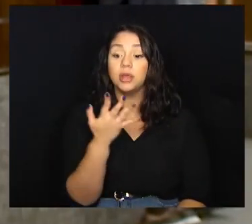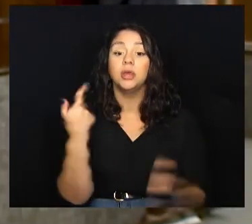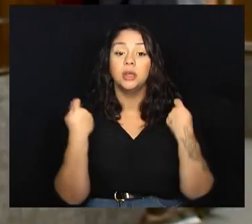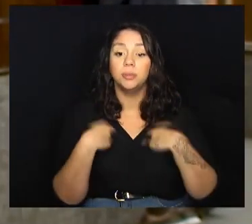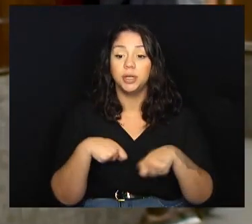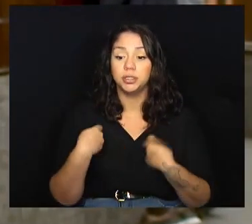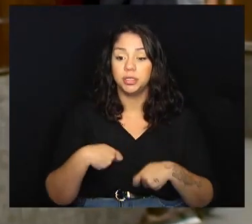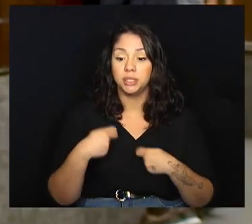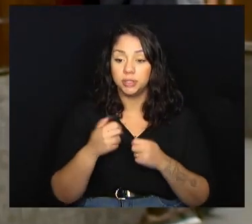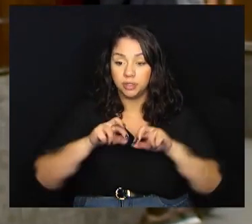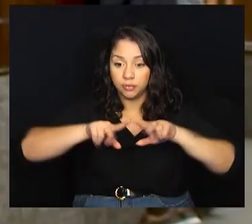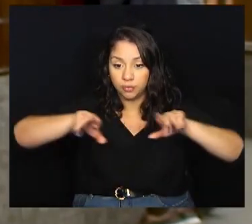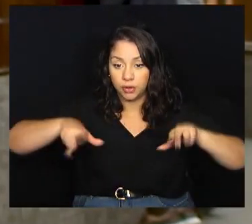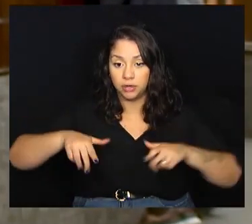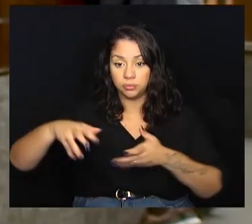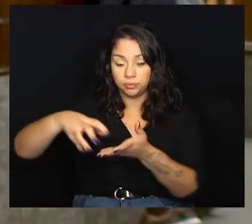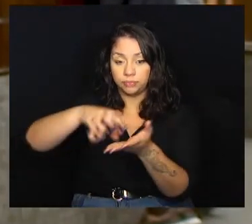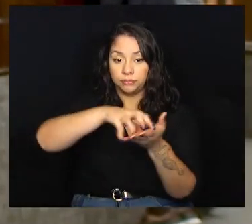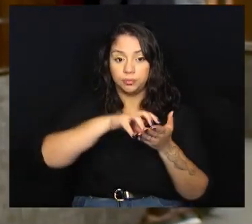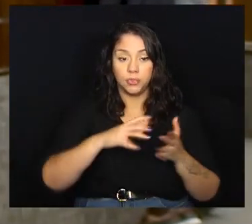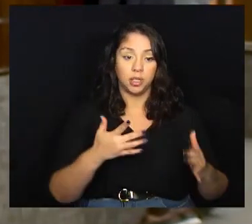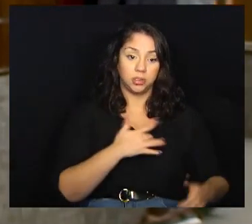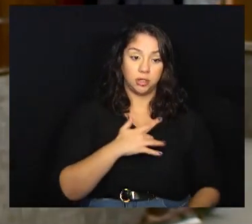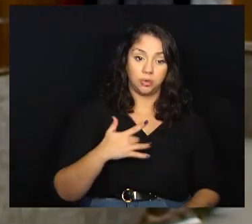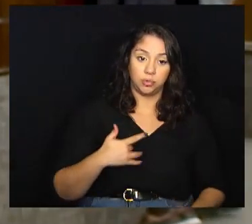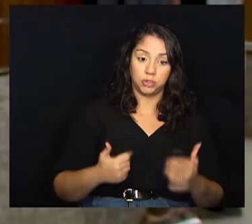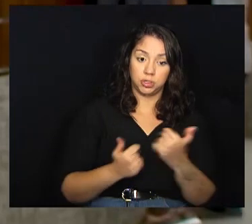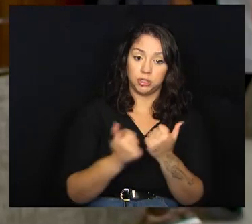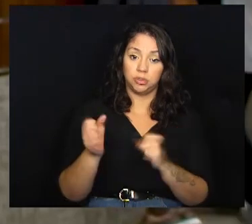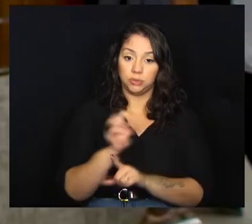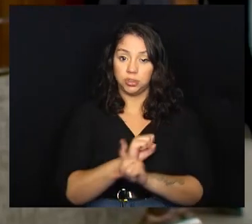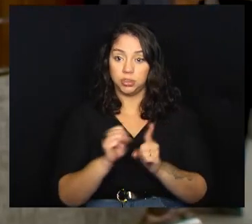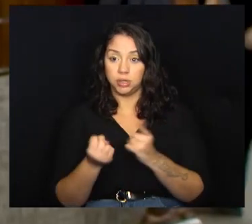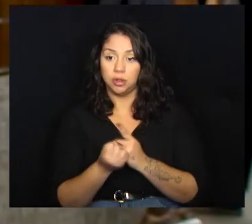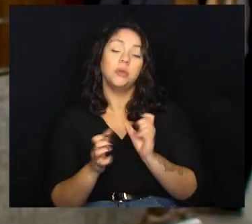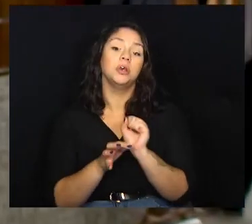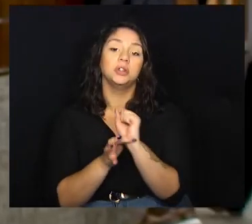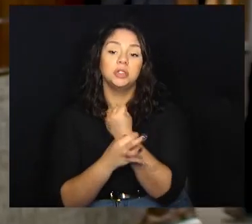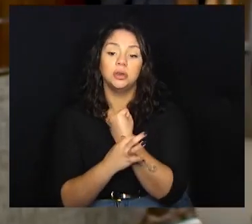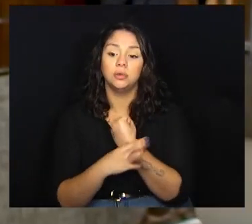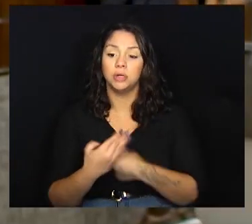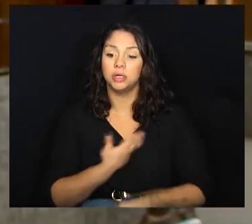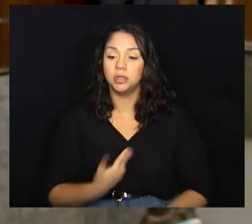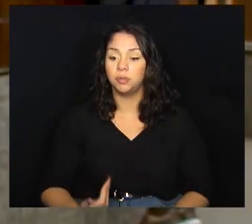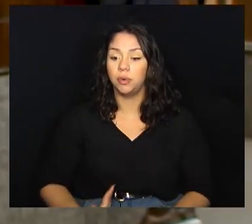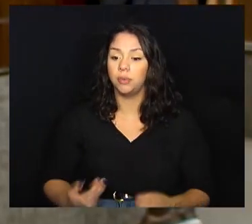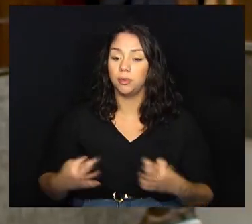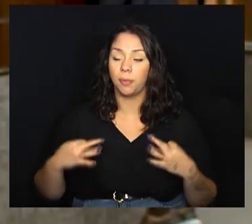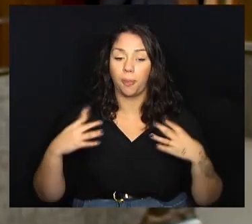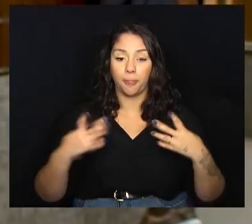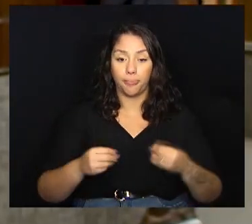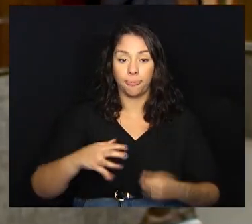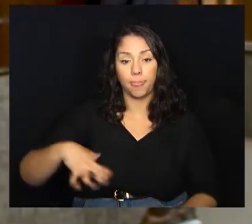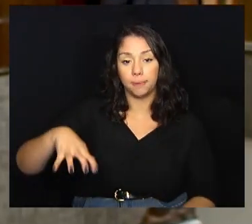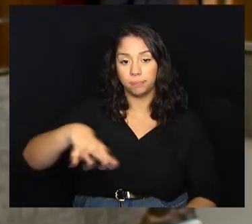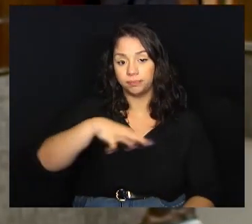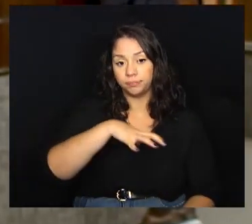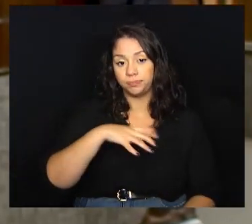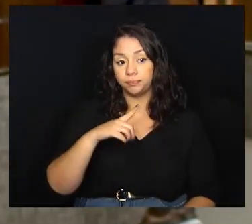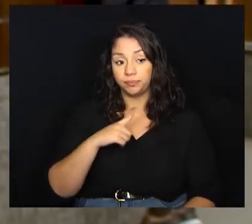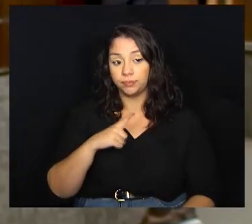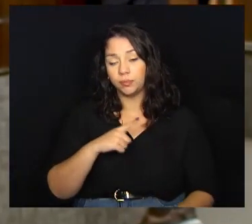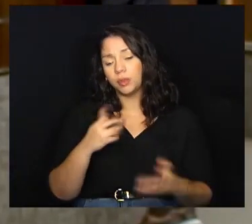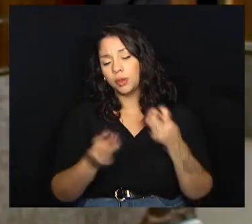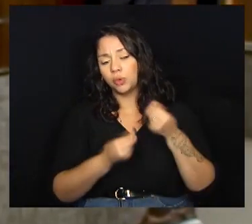todos os setores, saúde, assistência social, segurança pública, todos os órgãos para dar diretrizes